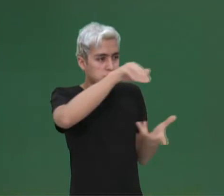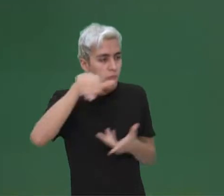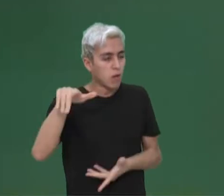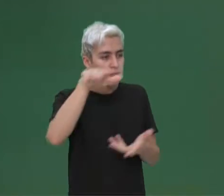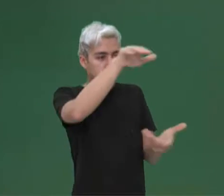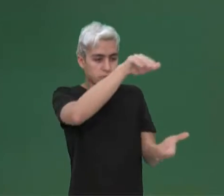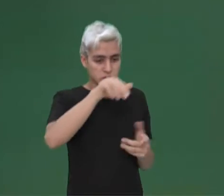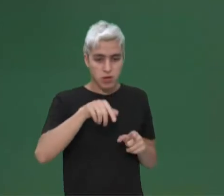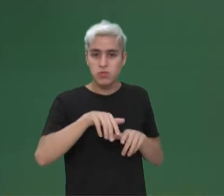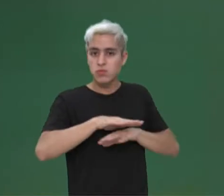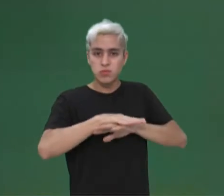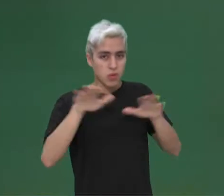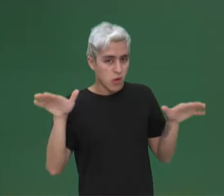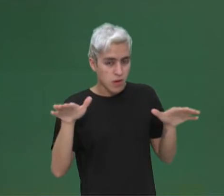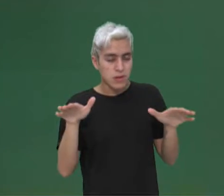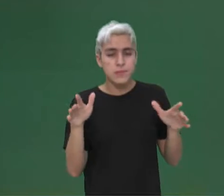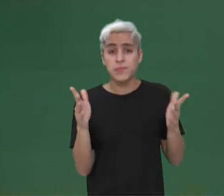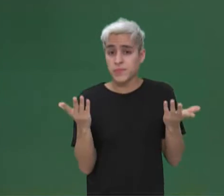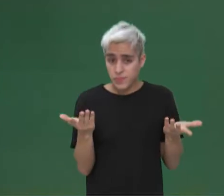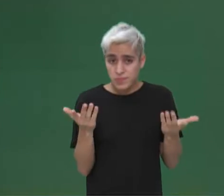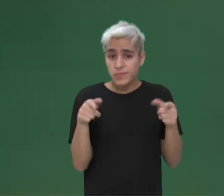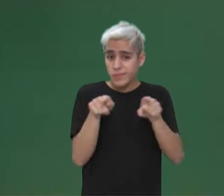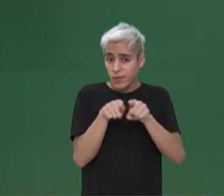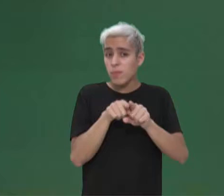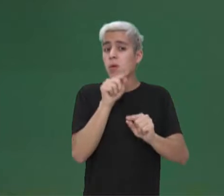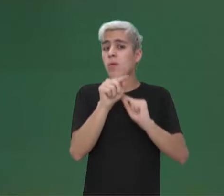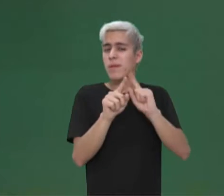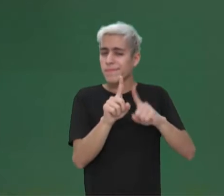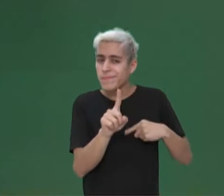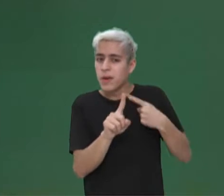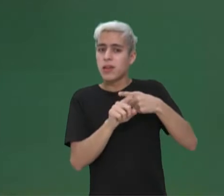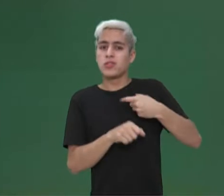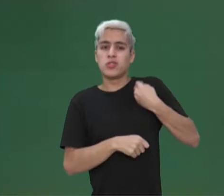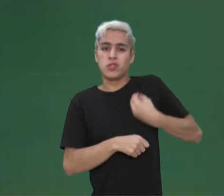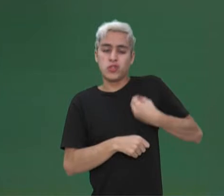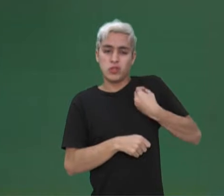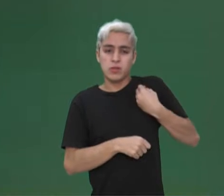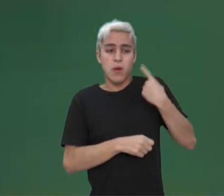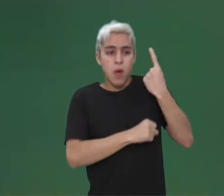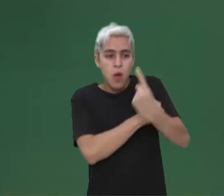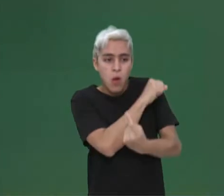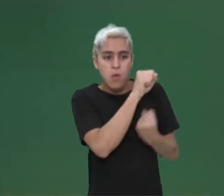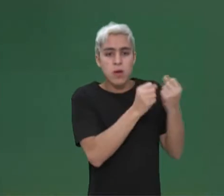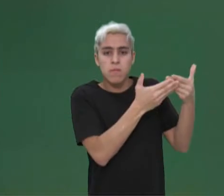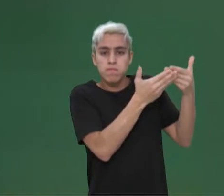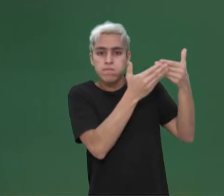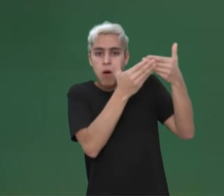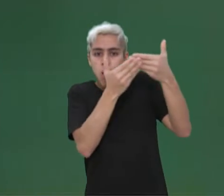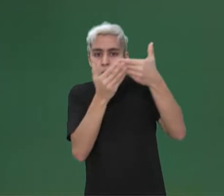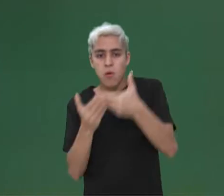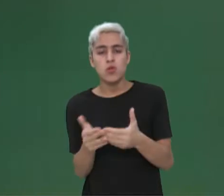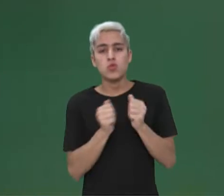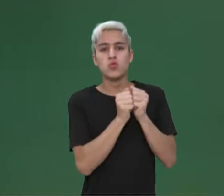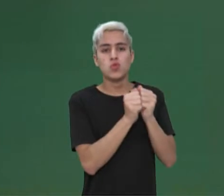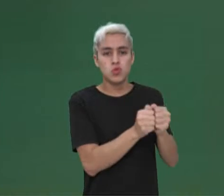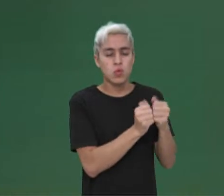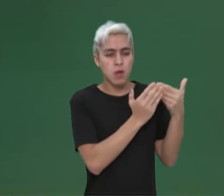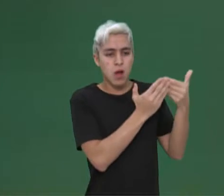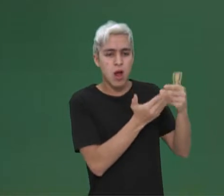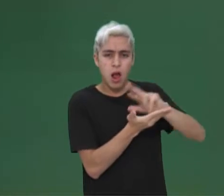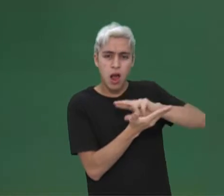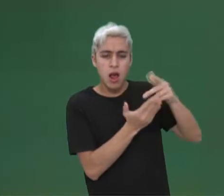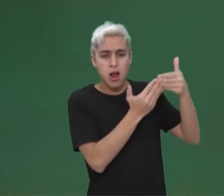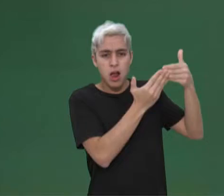da América. E ainda, além disso, havia o uso de comboios anuais. Então, os navios saíam juntos da